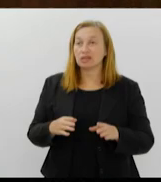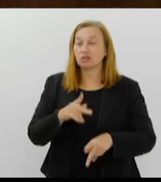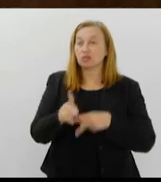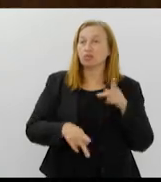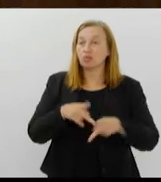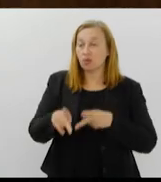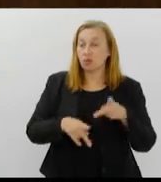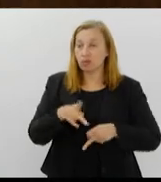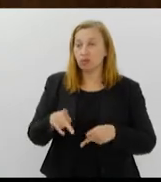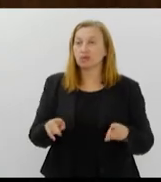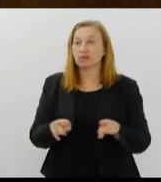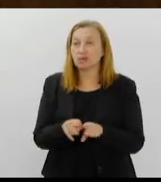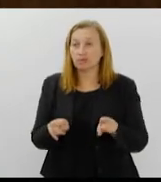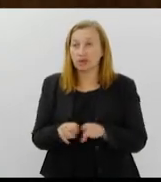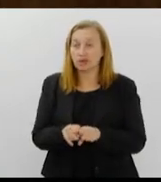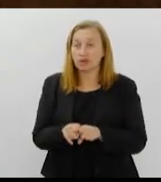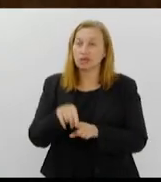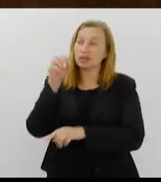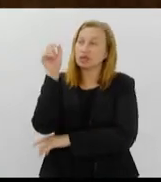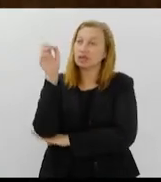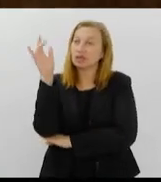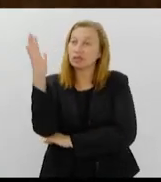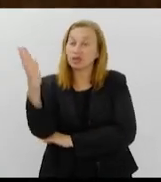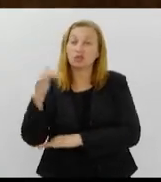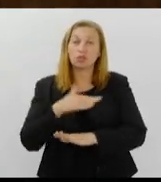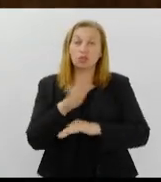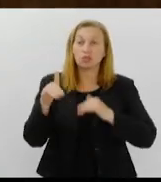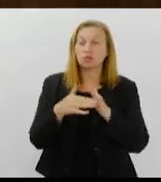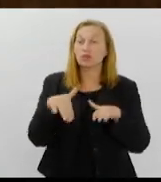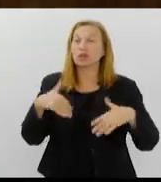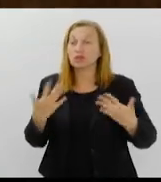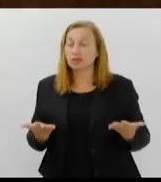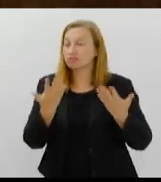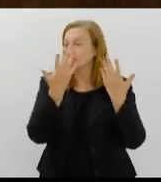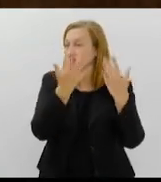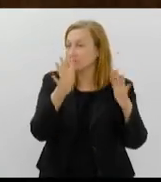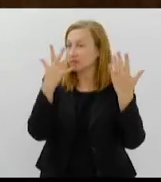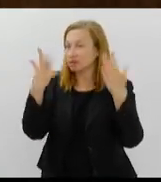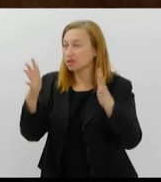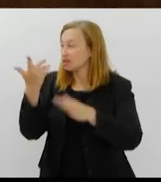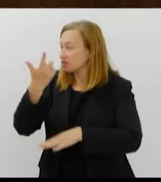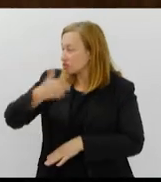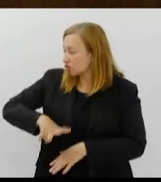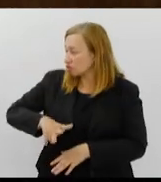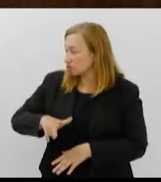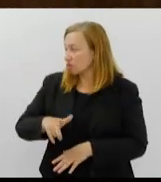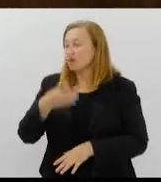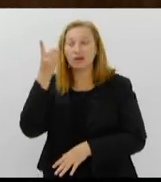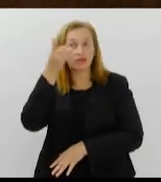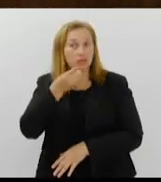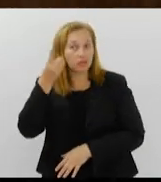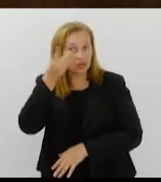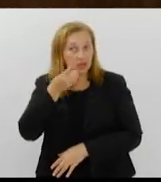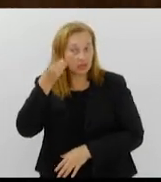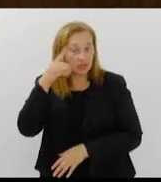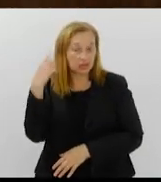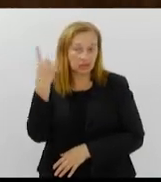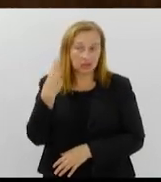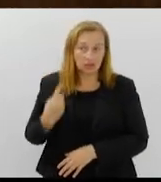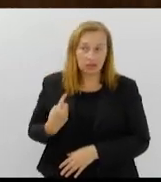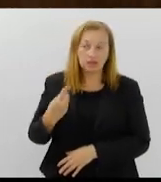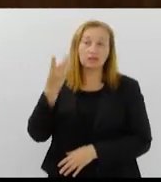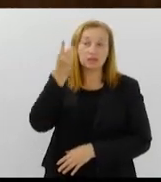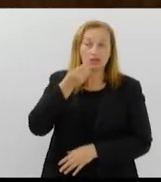na mesa da natureza como um todo, né? Então, parabenizar mais uma vez a deputada Dani Monteiro e